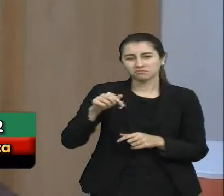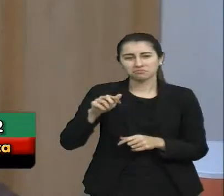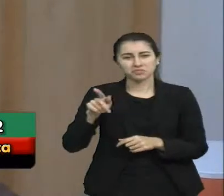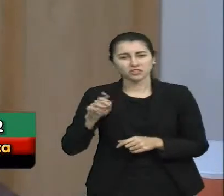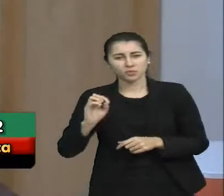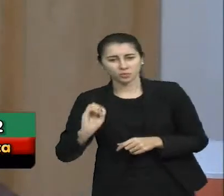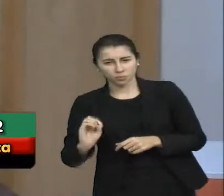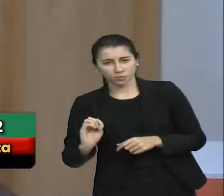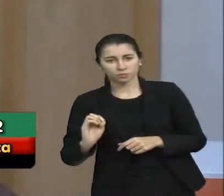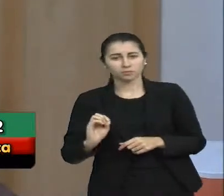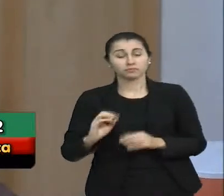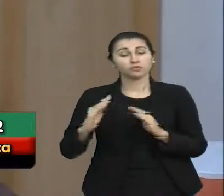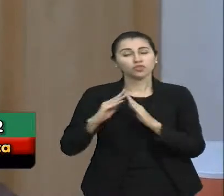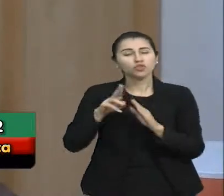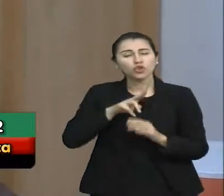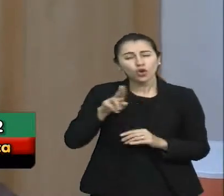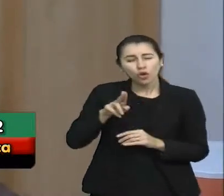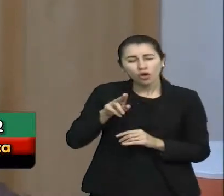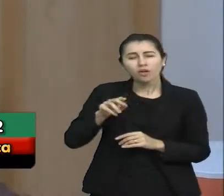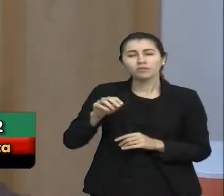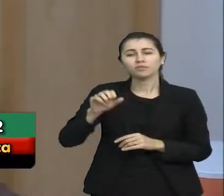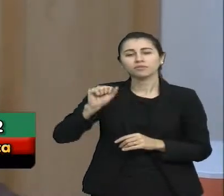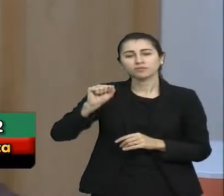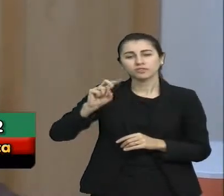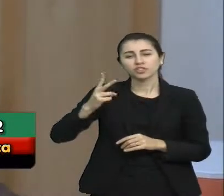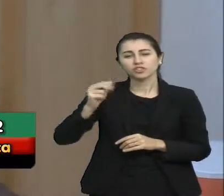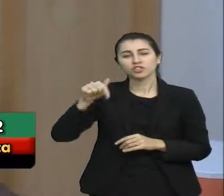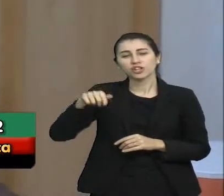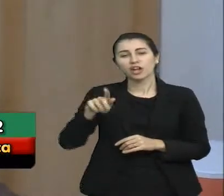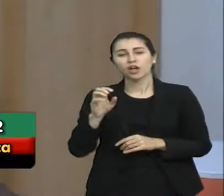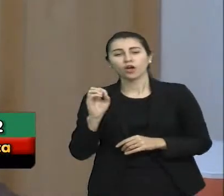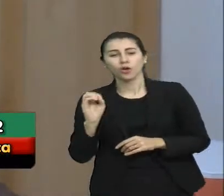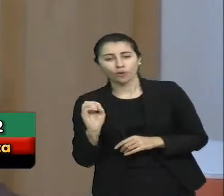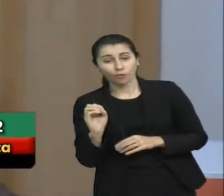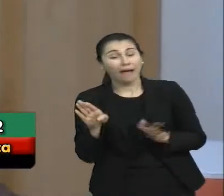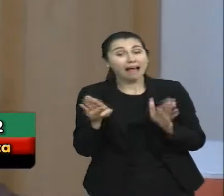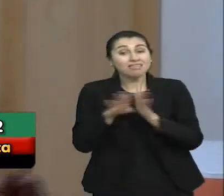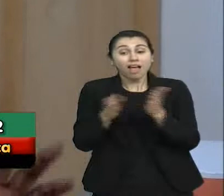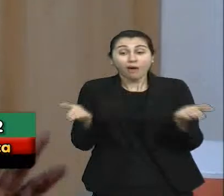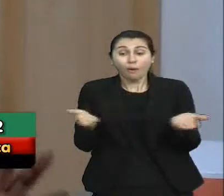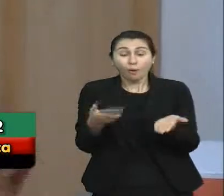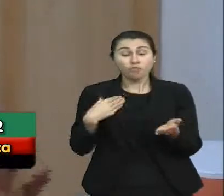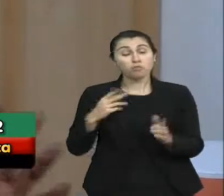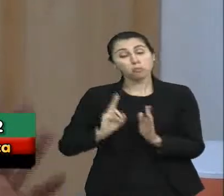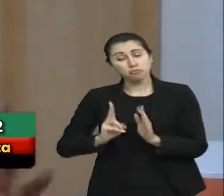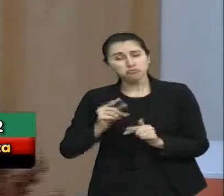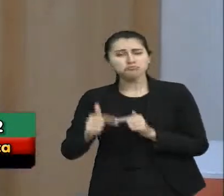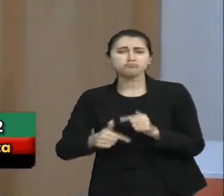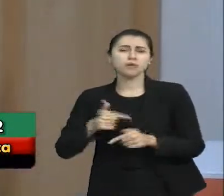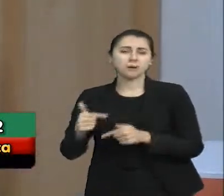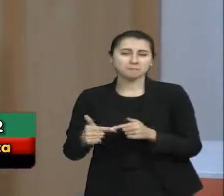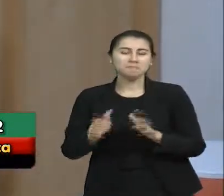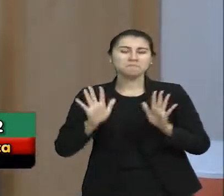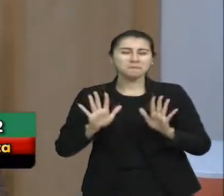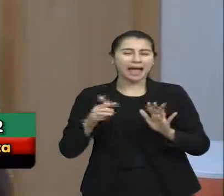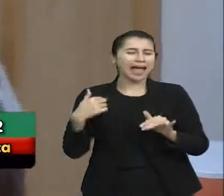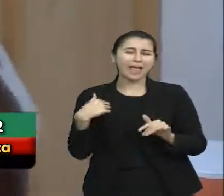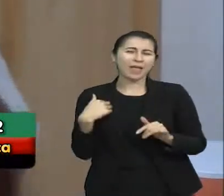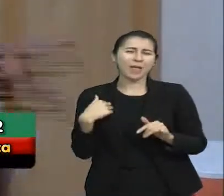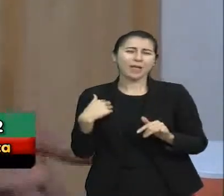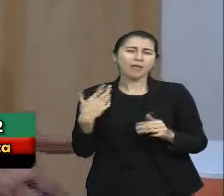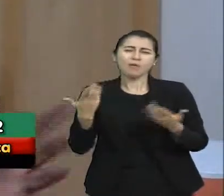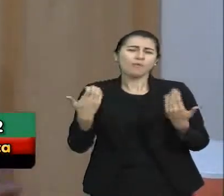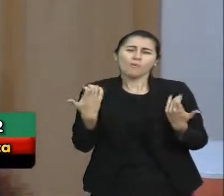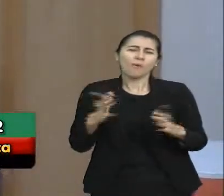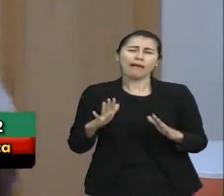é Xangô Airá e Exu Sete Rochas. Estou até hoje. Só que não vim falar de mim, somente